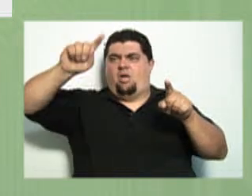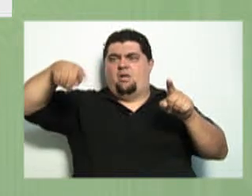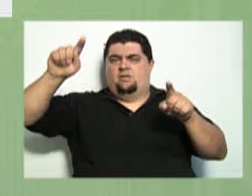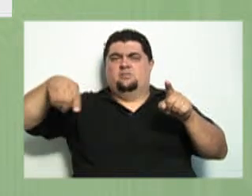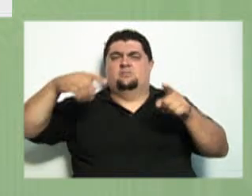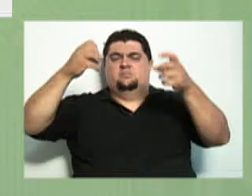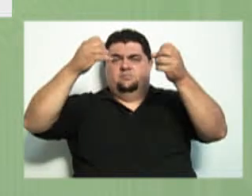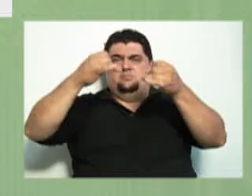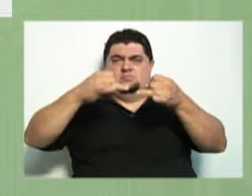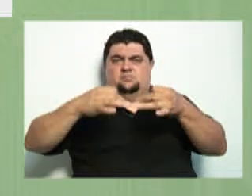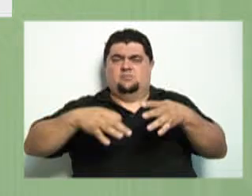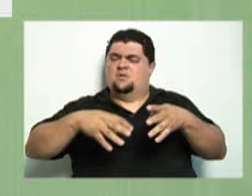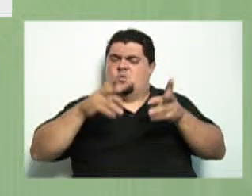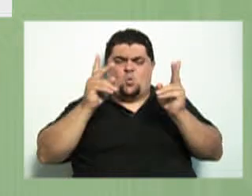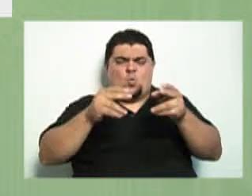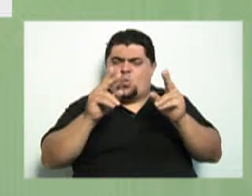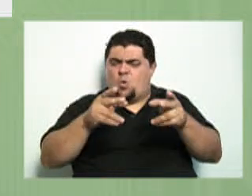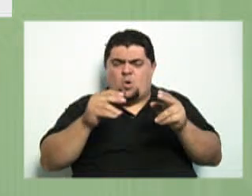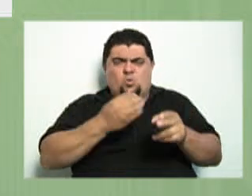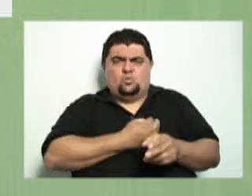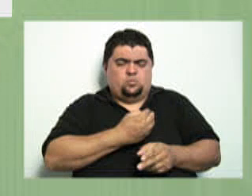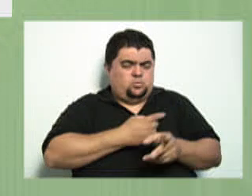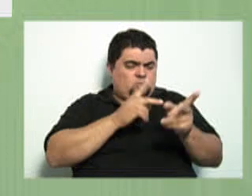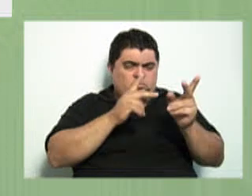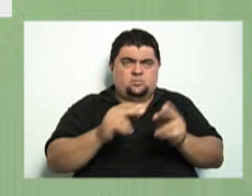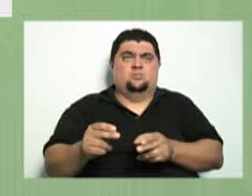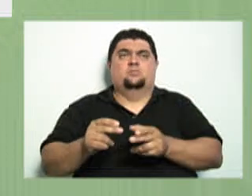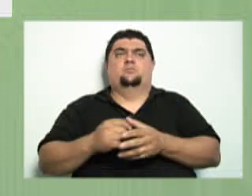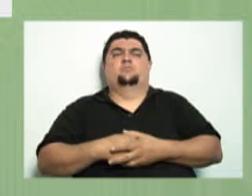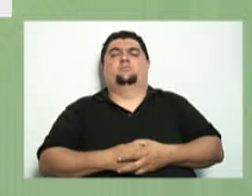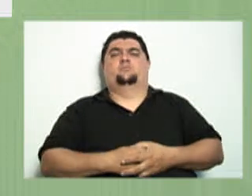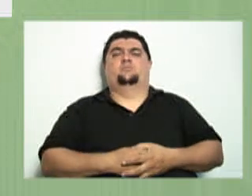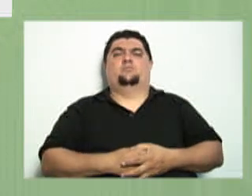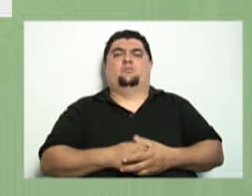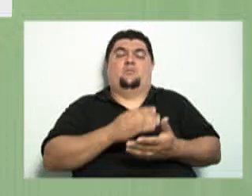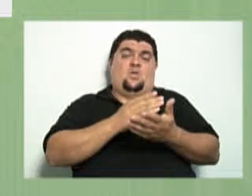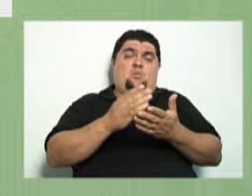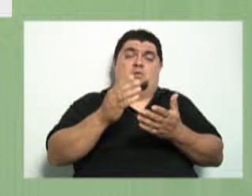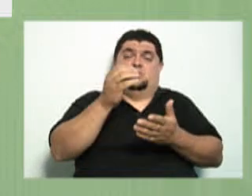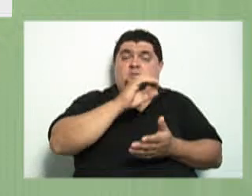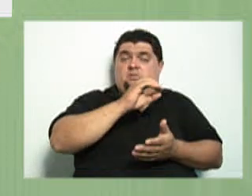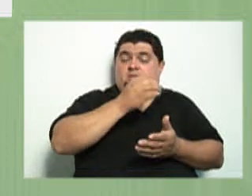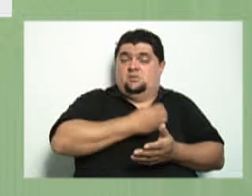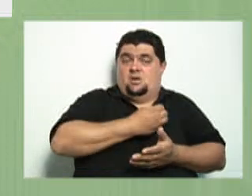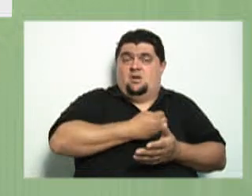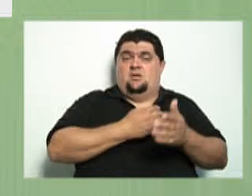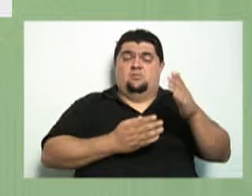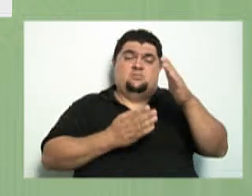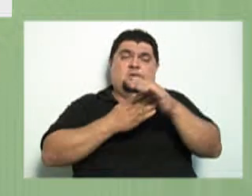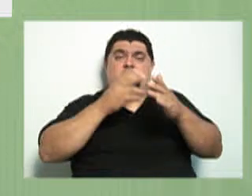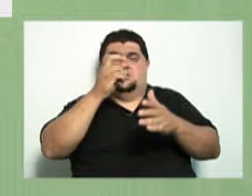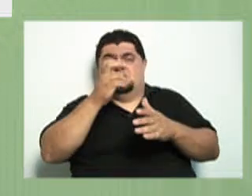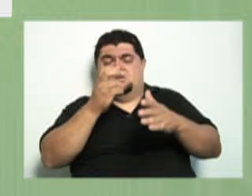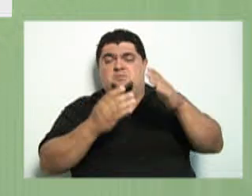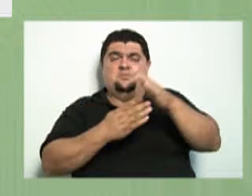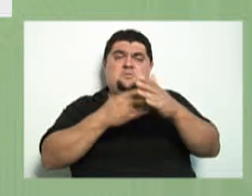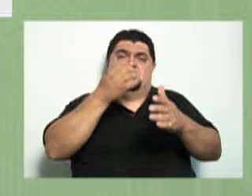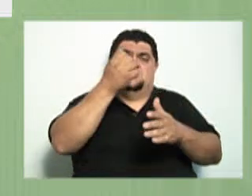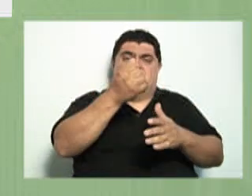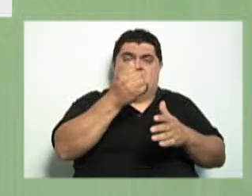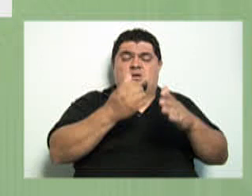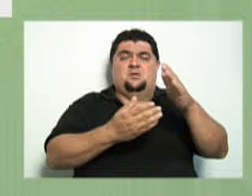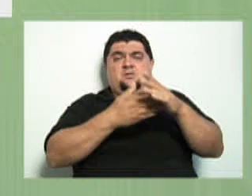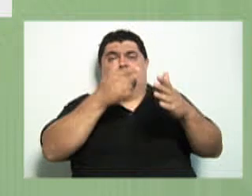ela está aqui. É a mesma escala, são os mesmos números, começando do 0 até quase 5, do 5 até quase 6 aqui no